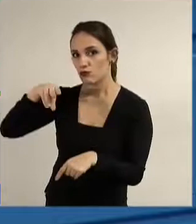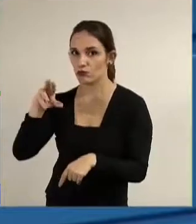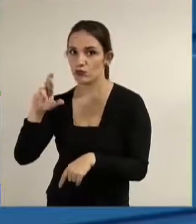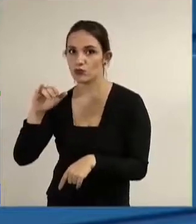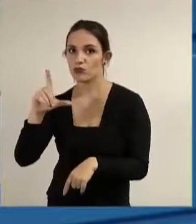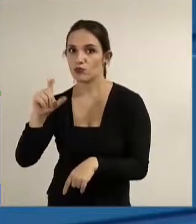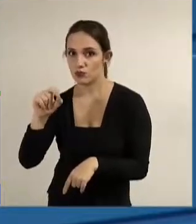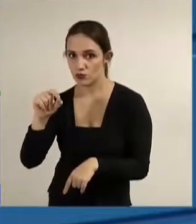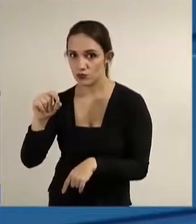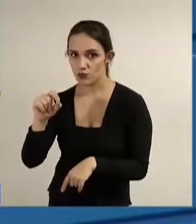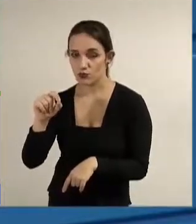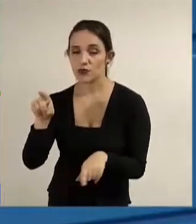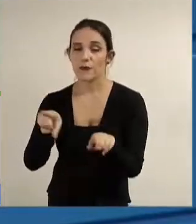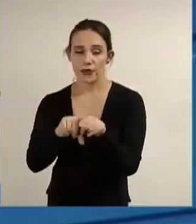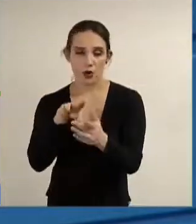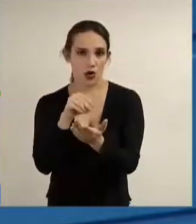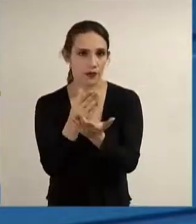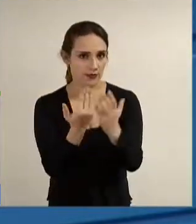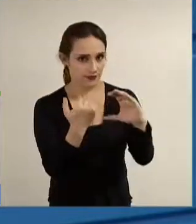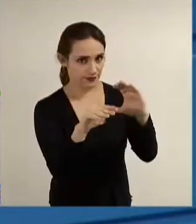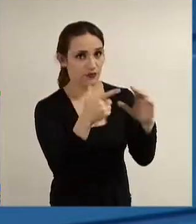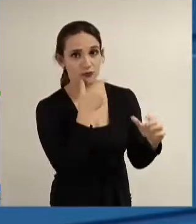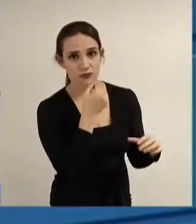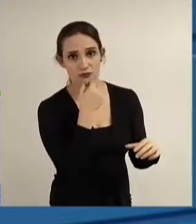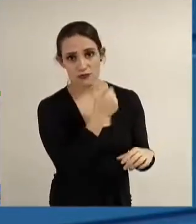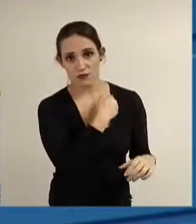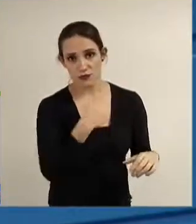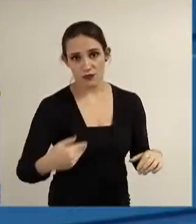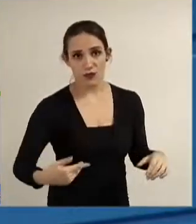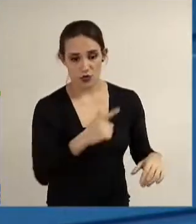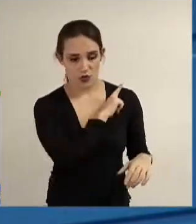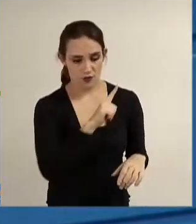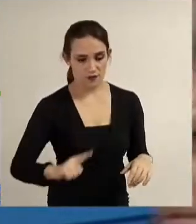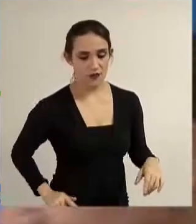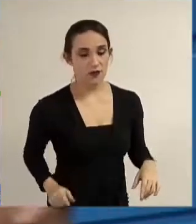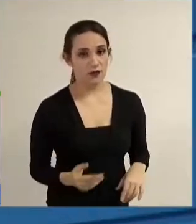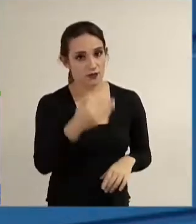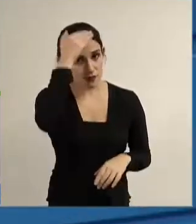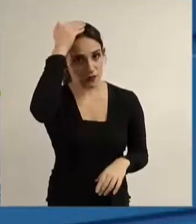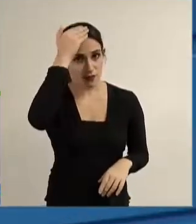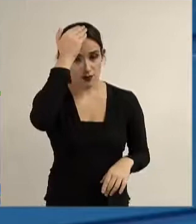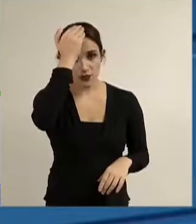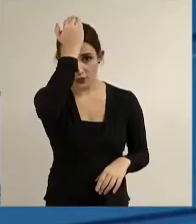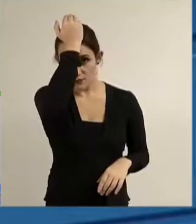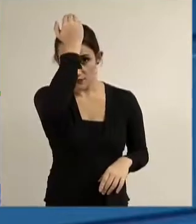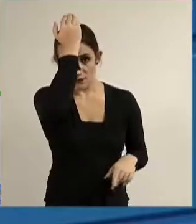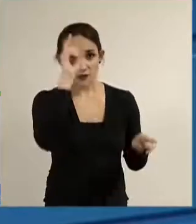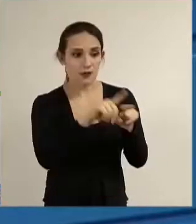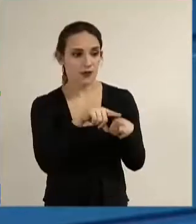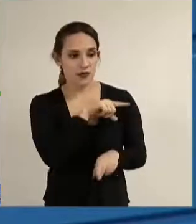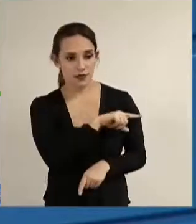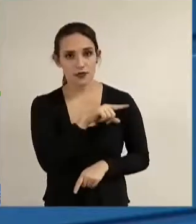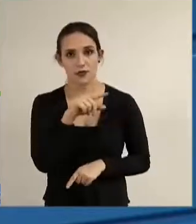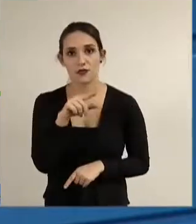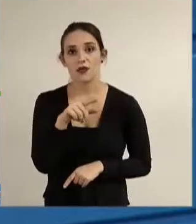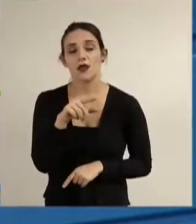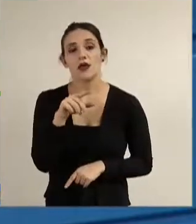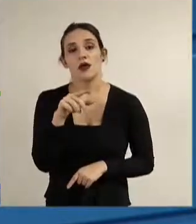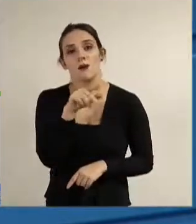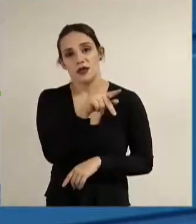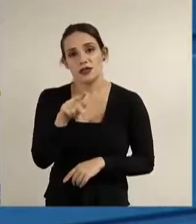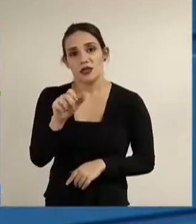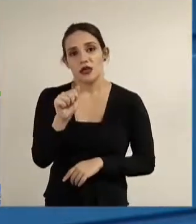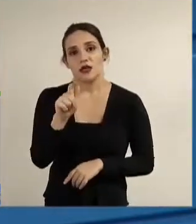de Infraestrutura, com cópias ao senhor governador Reinaldo Azambuja, ao senhor Luiz Roberto Martins de Araújo, diretor-presidente da GESU,